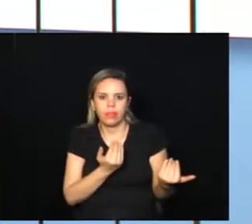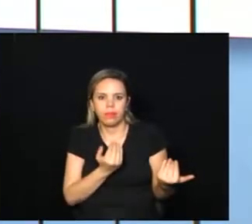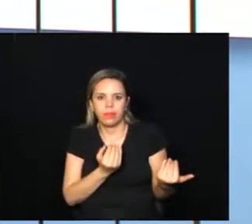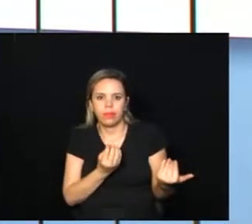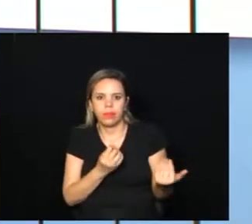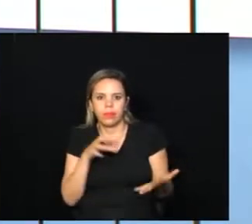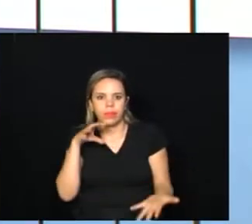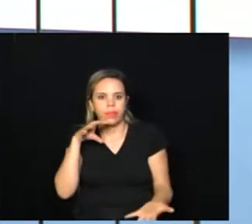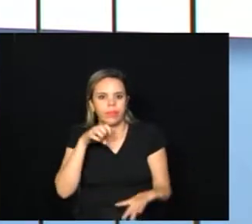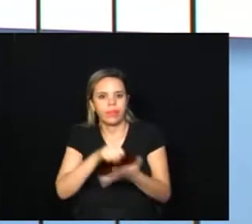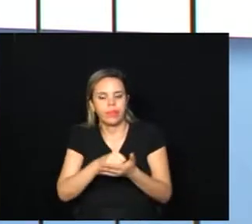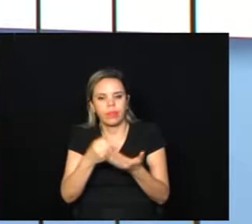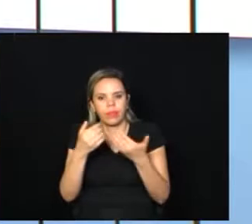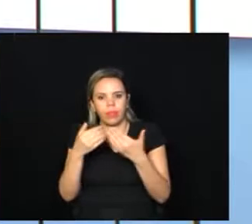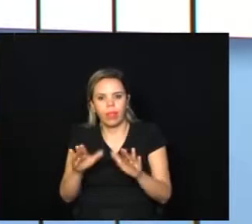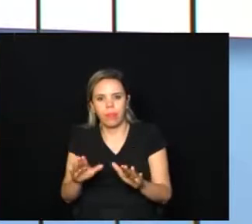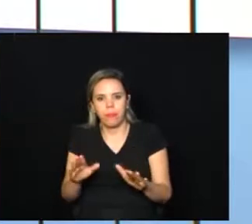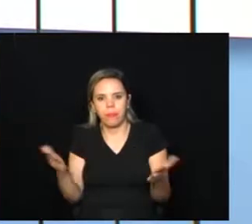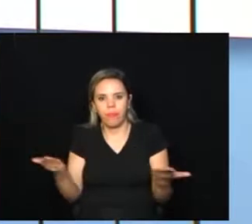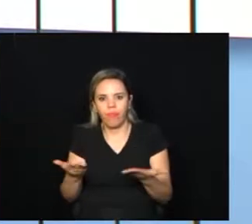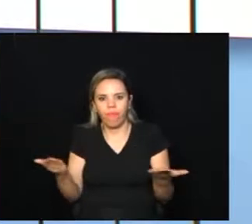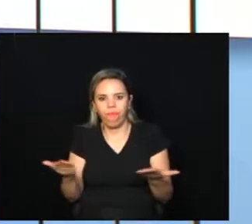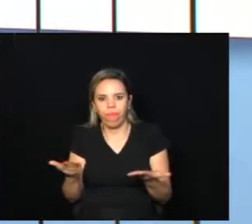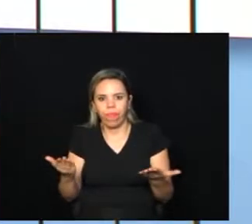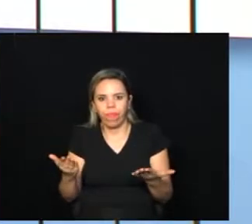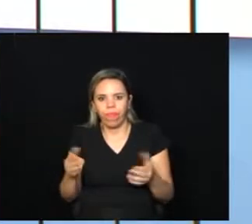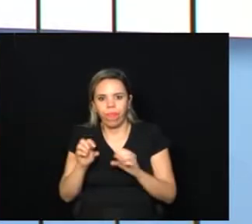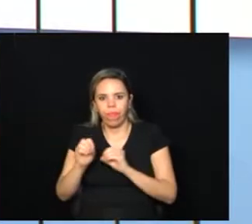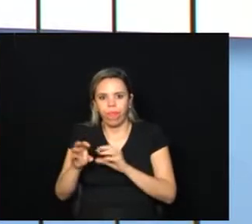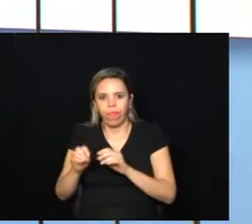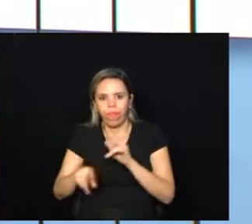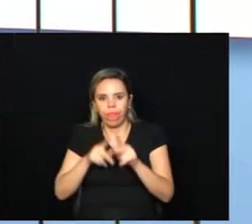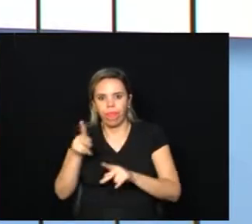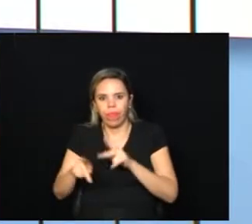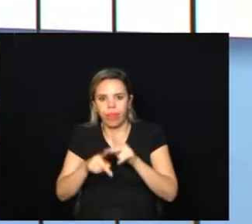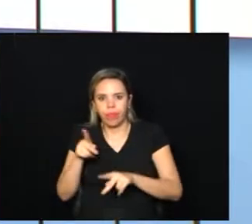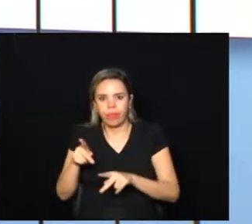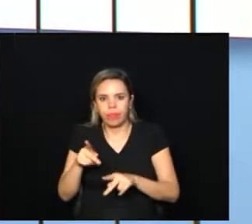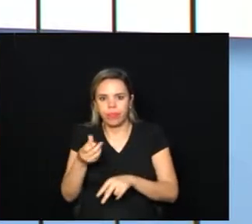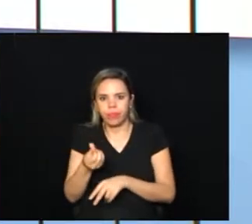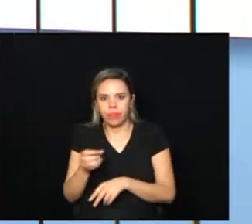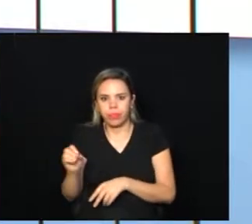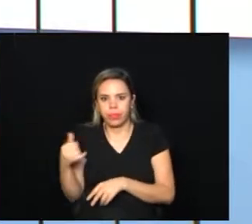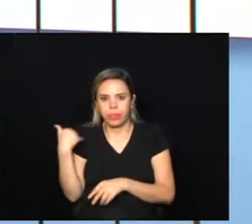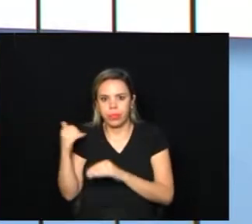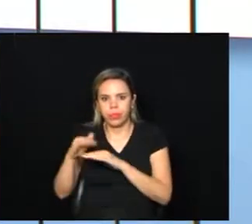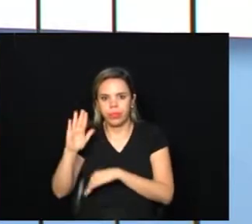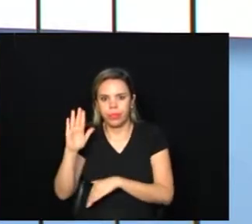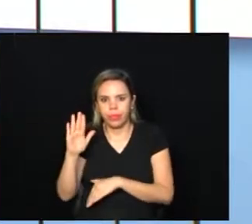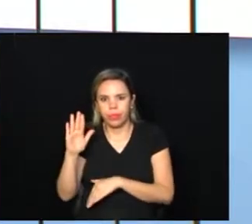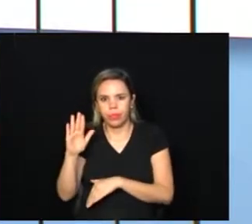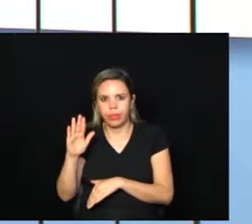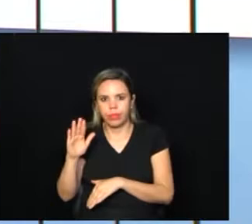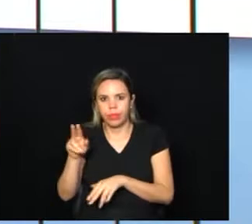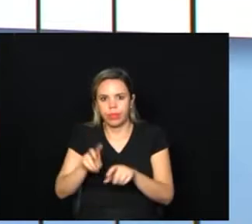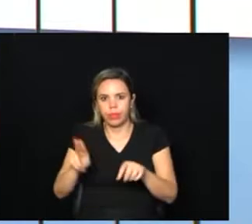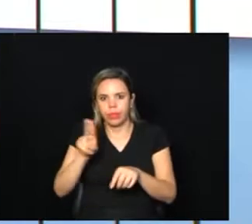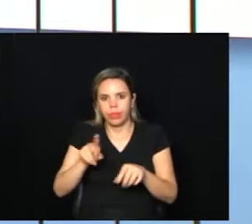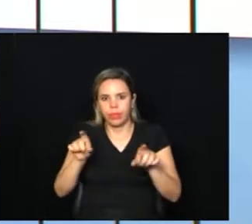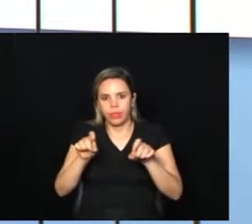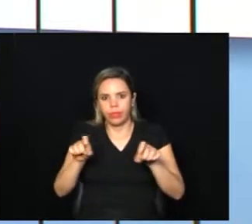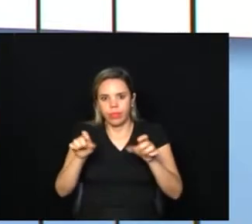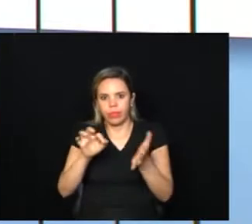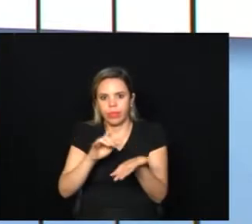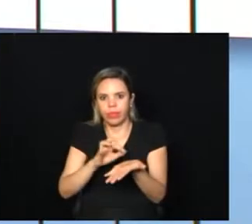As inscrições foram abertas hoje e vai ensinar as pessoas com 60 anos ou mais a mexer com o